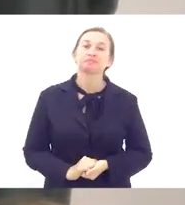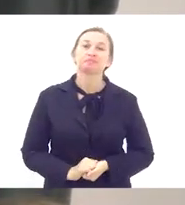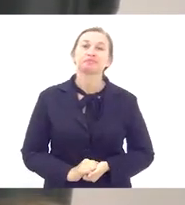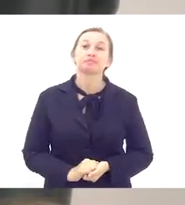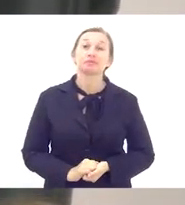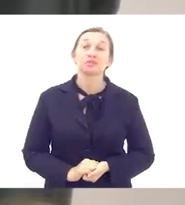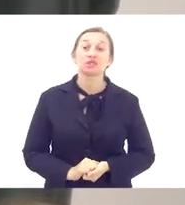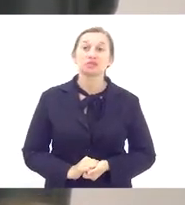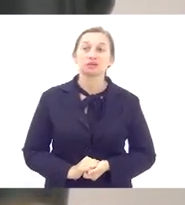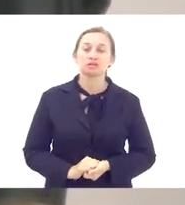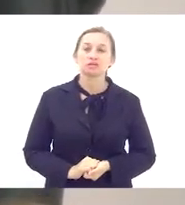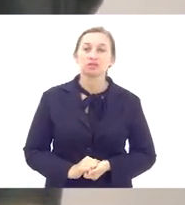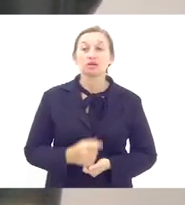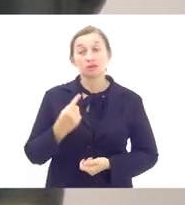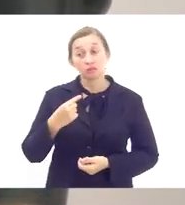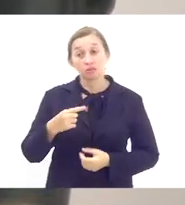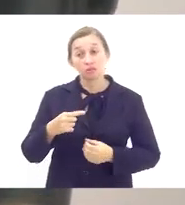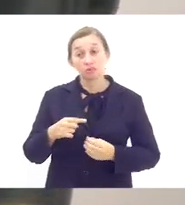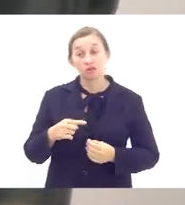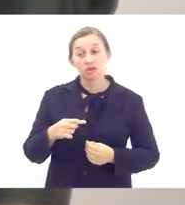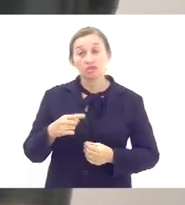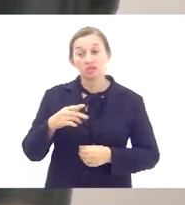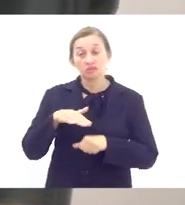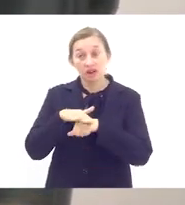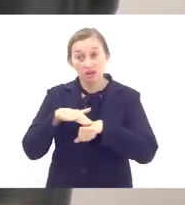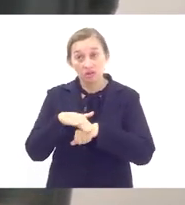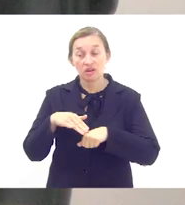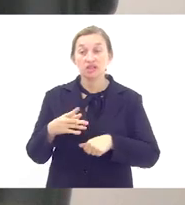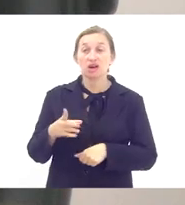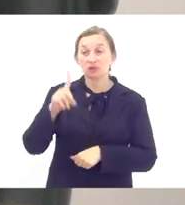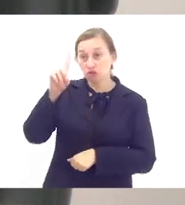Vamos levar isso lá para o nosso diretor para que